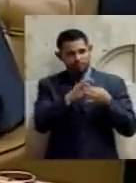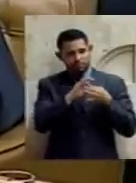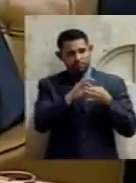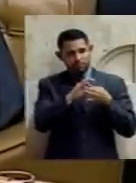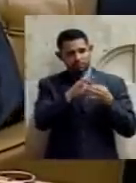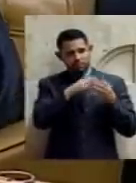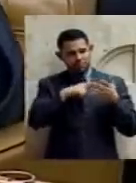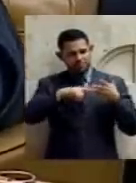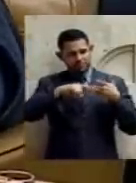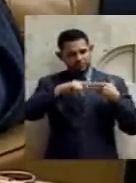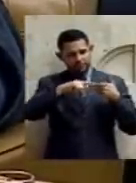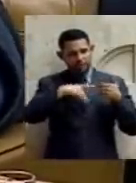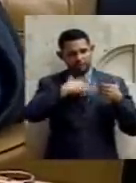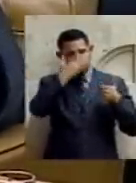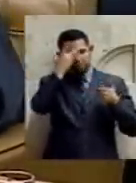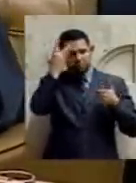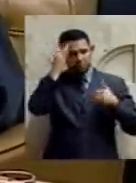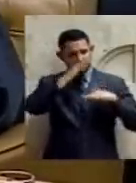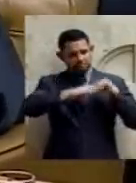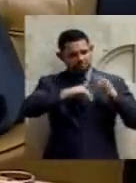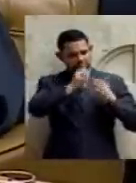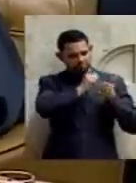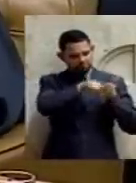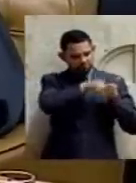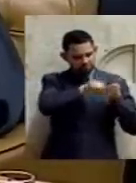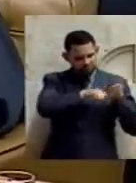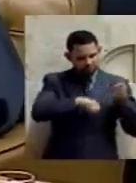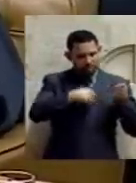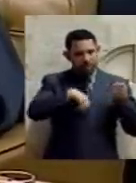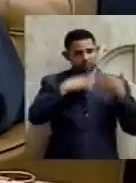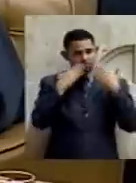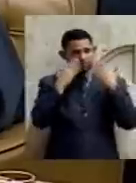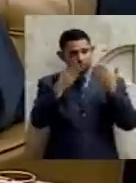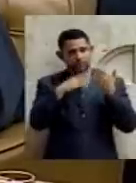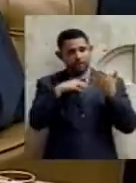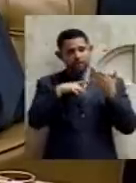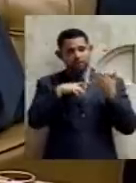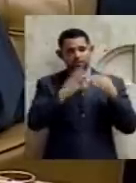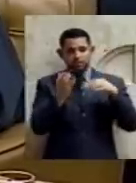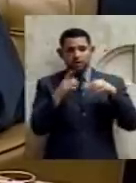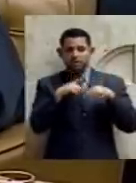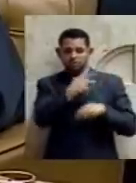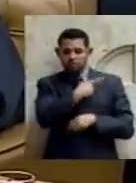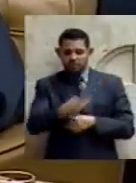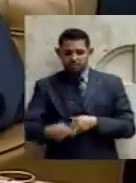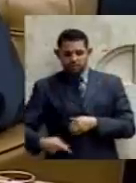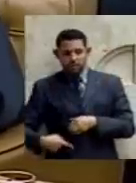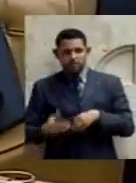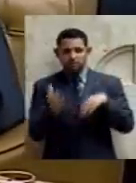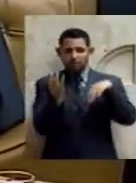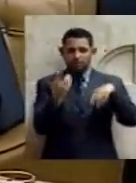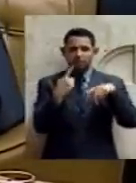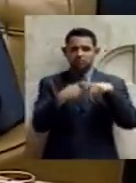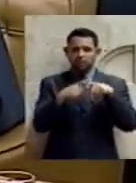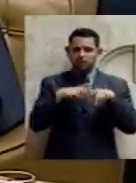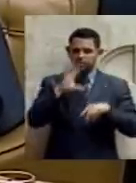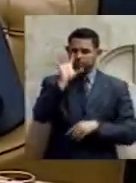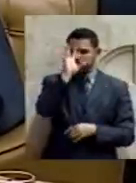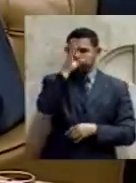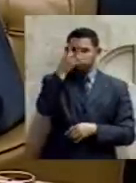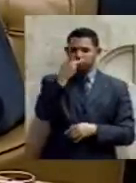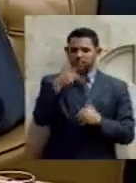Thorbjørn Wallander como a transferência do legislativo e do executivo para o judiciário de competências para a tomada de